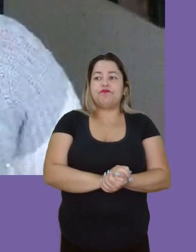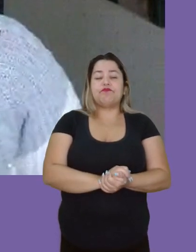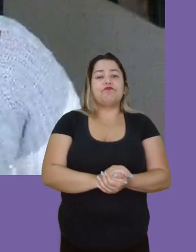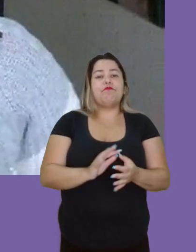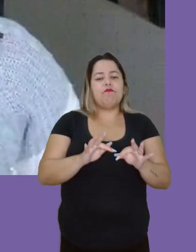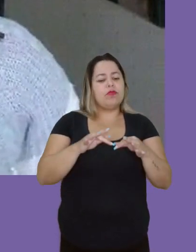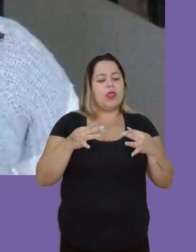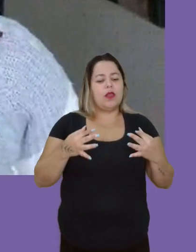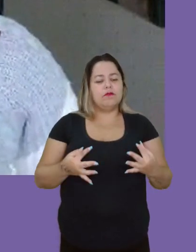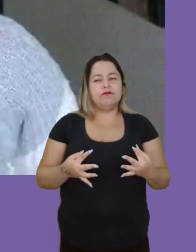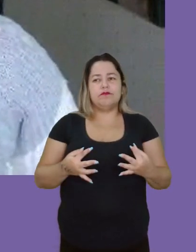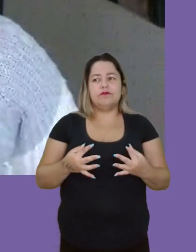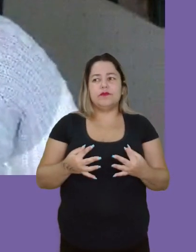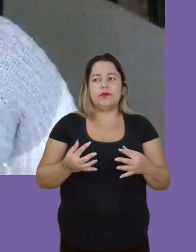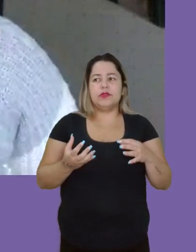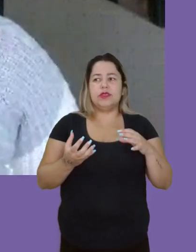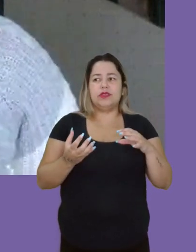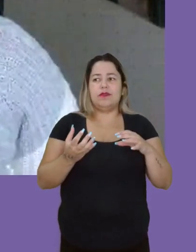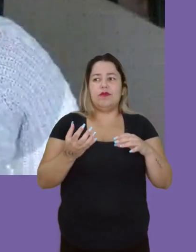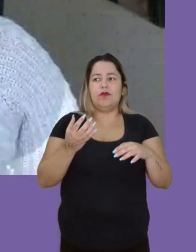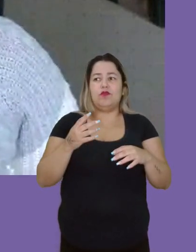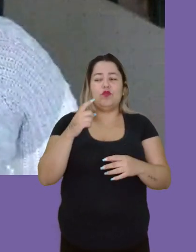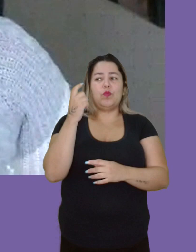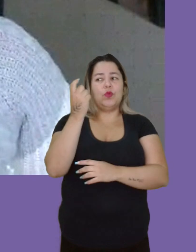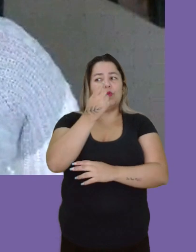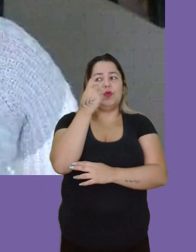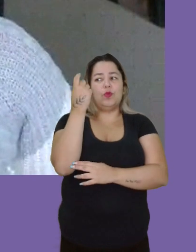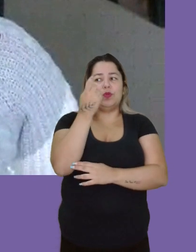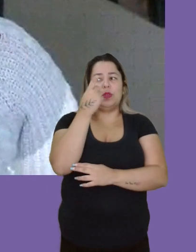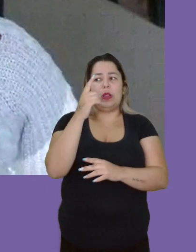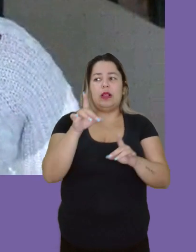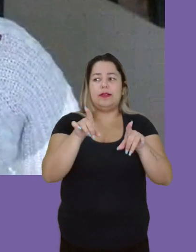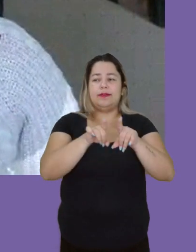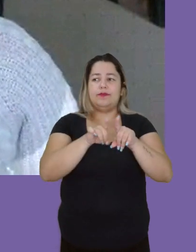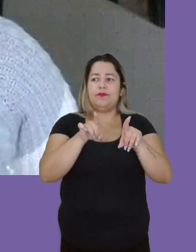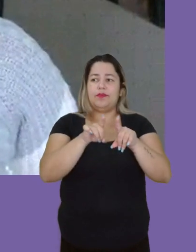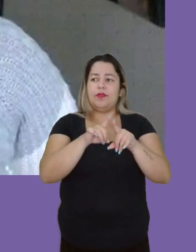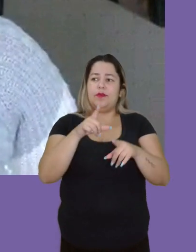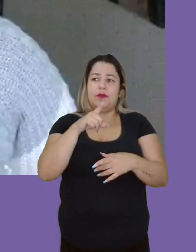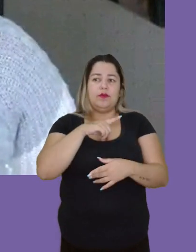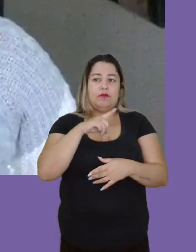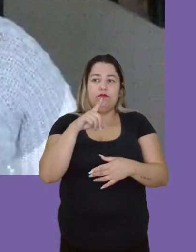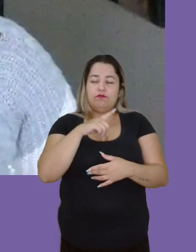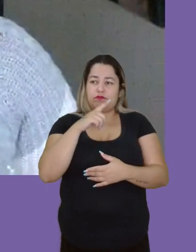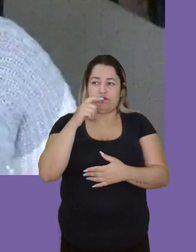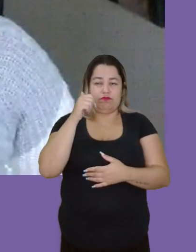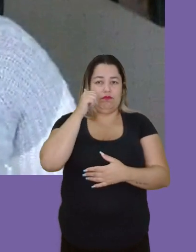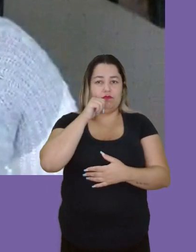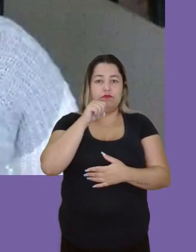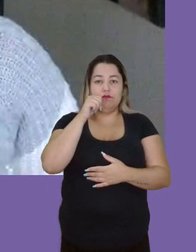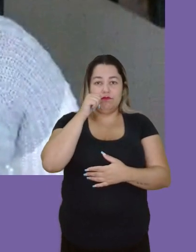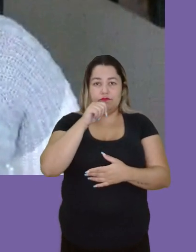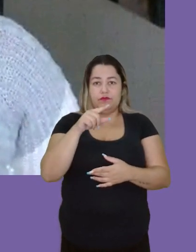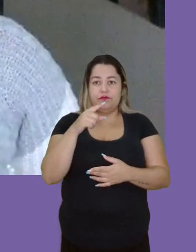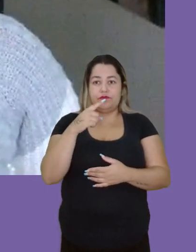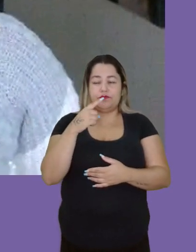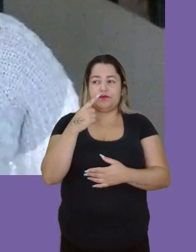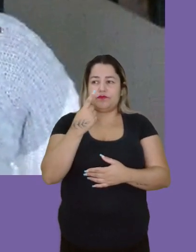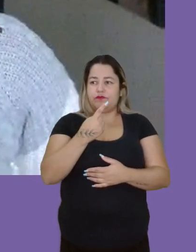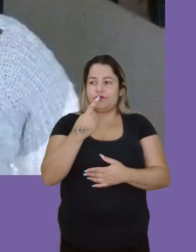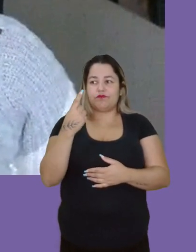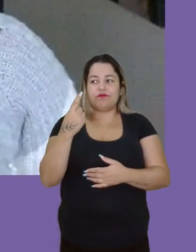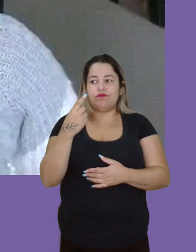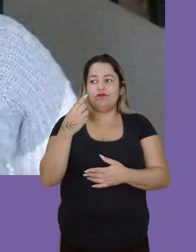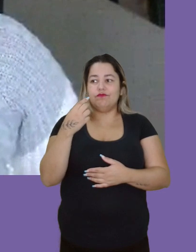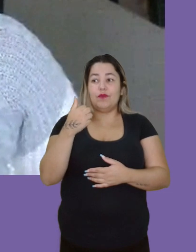né? A Câmara de Vereadores de Porto Alegre entre as capitais, tem a maior proporção de mulheres. Somos 11 de 36.